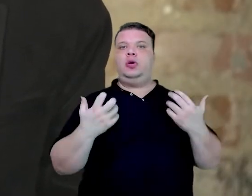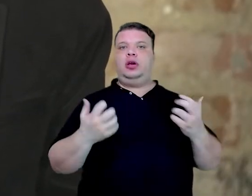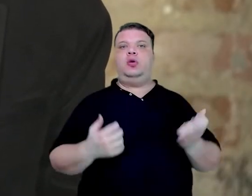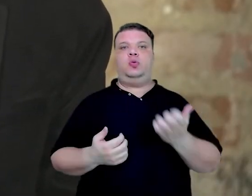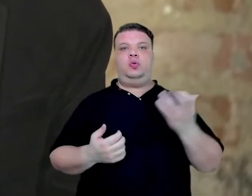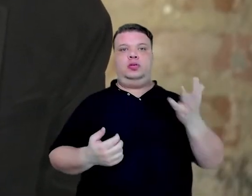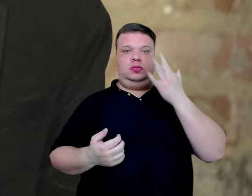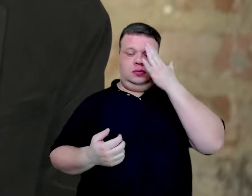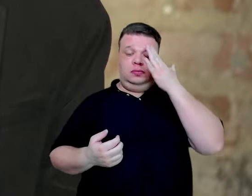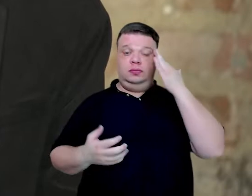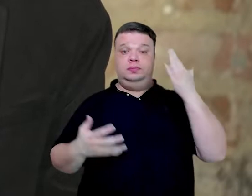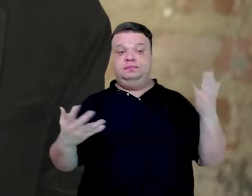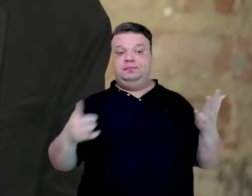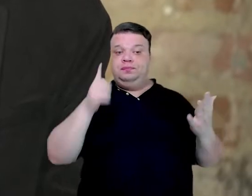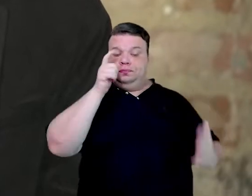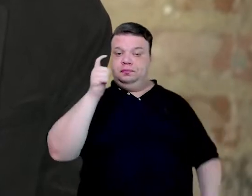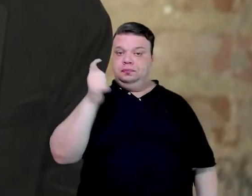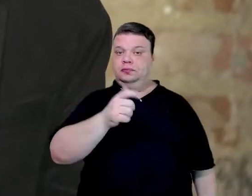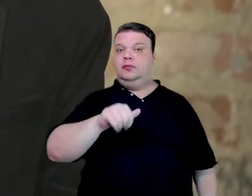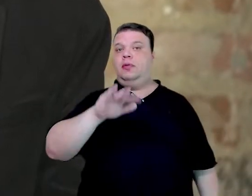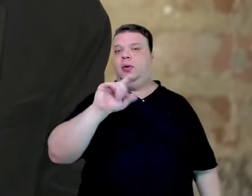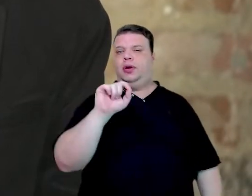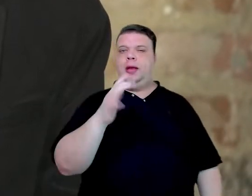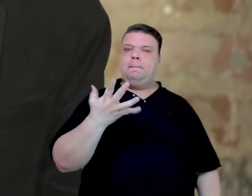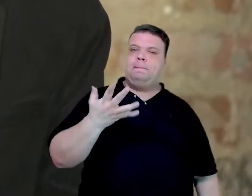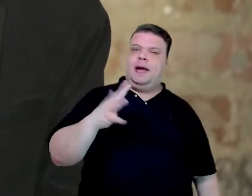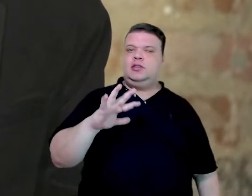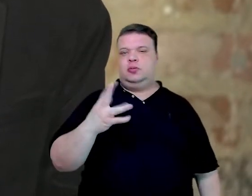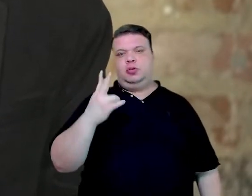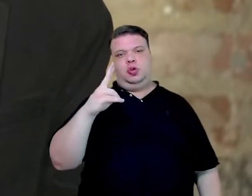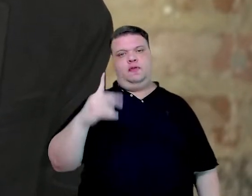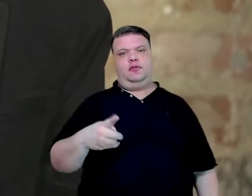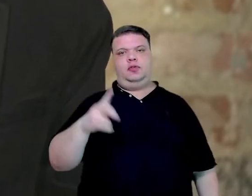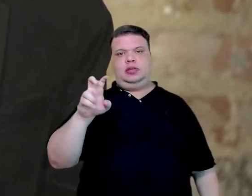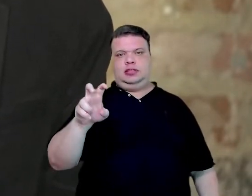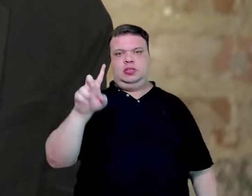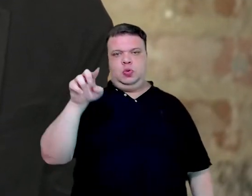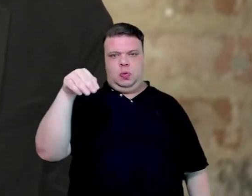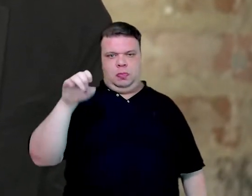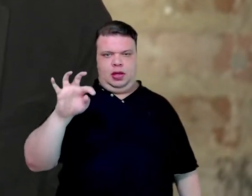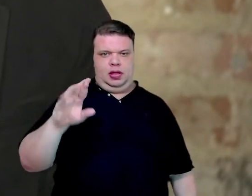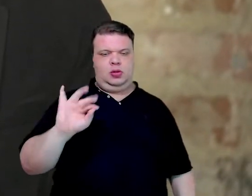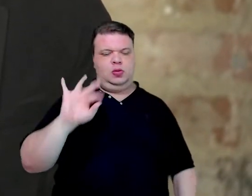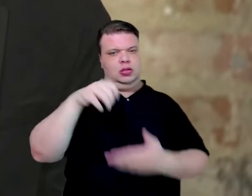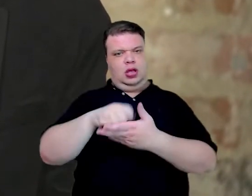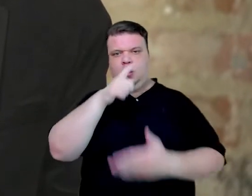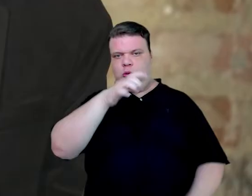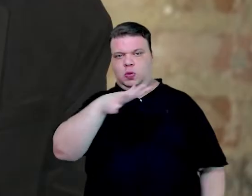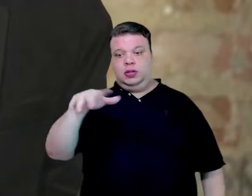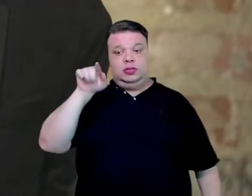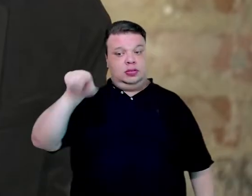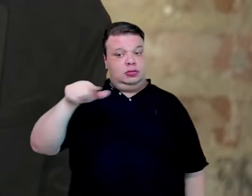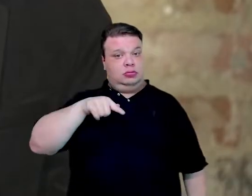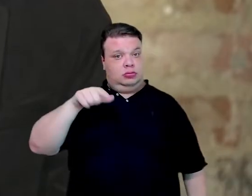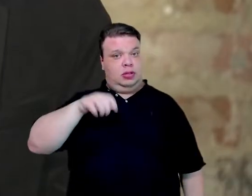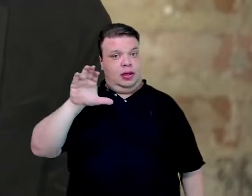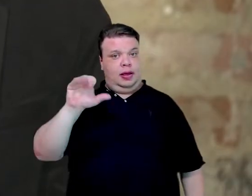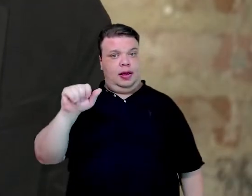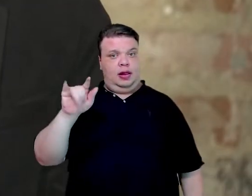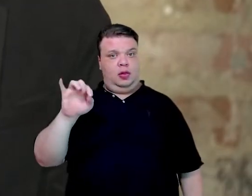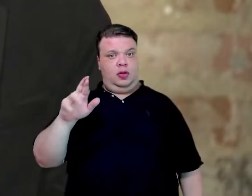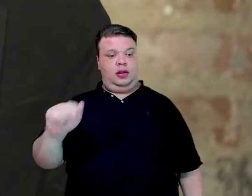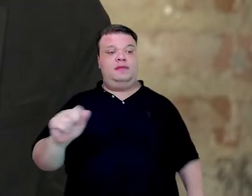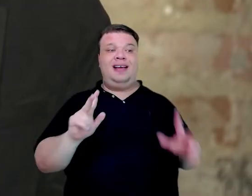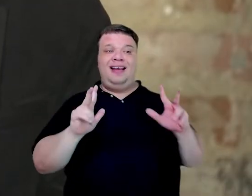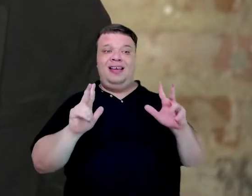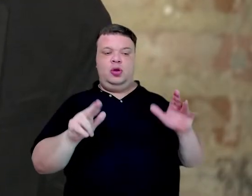temperatura, inicialmente de 0 graus Kelvin, até uma temperatura desejada. Um fato interessante é que, mais ou menos, 2,5